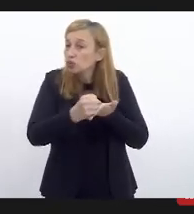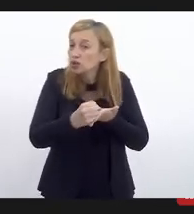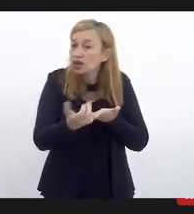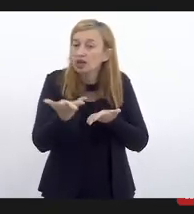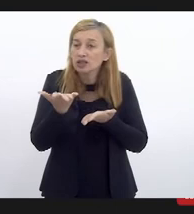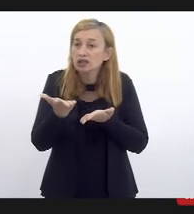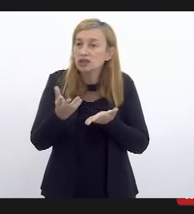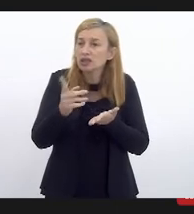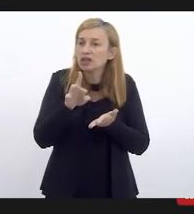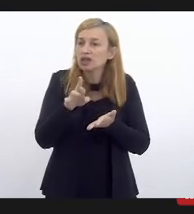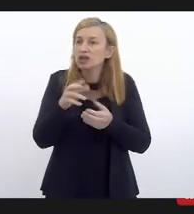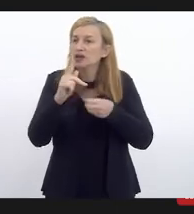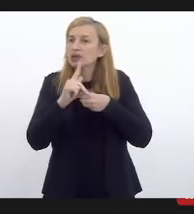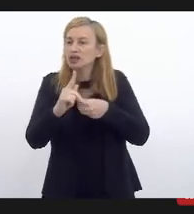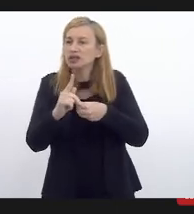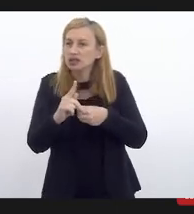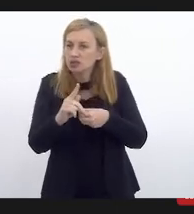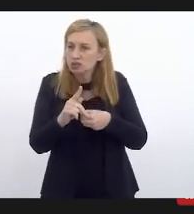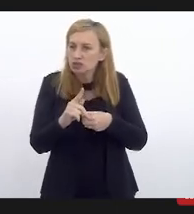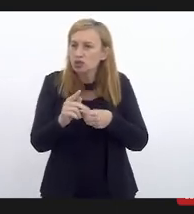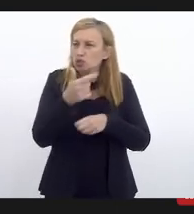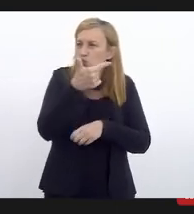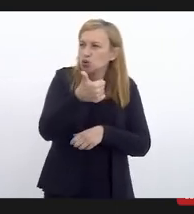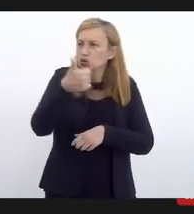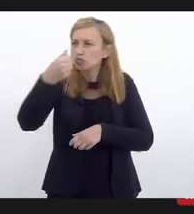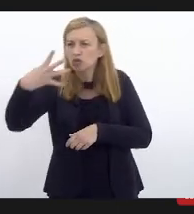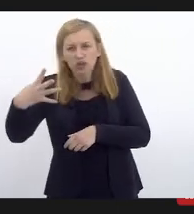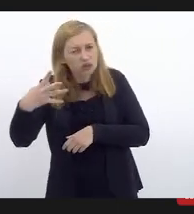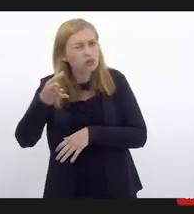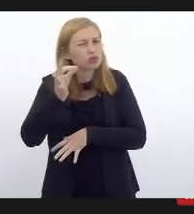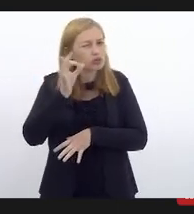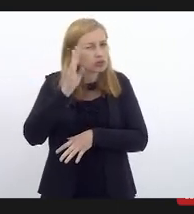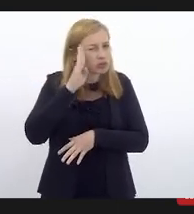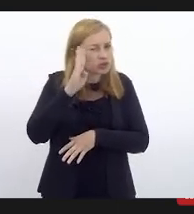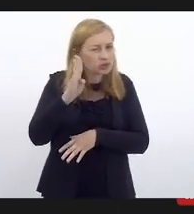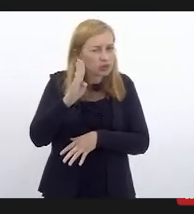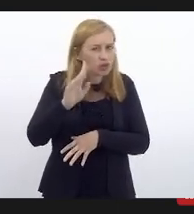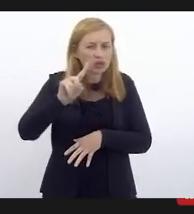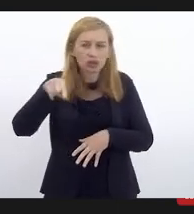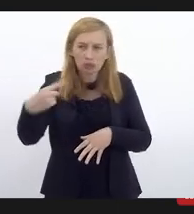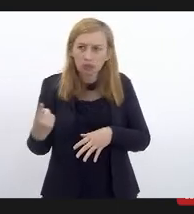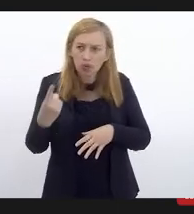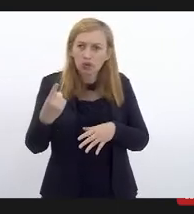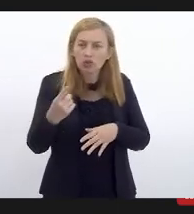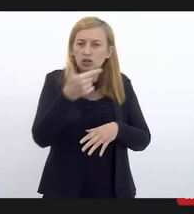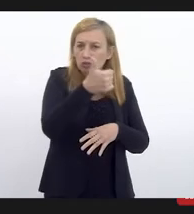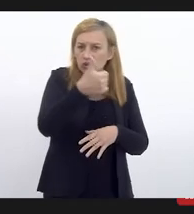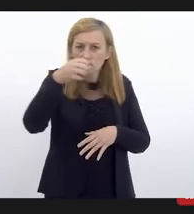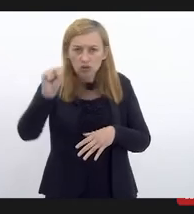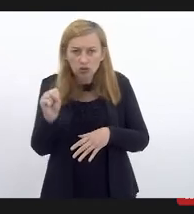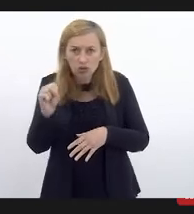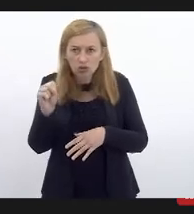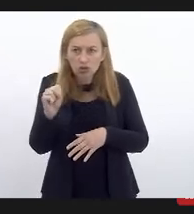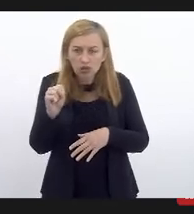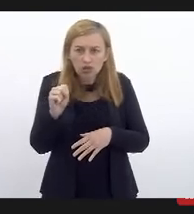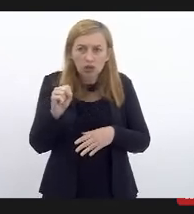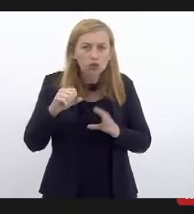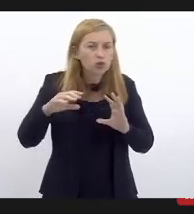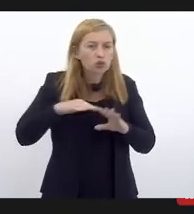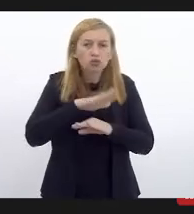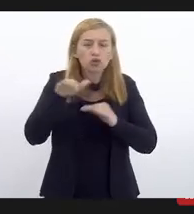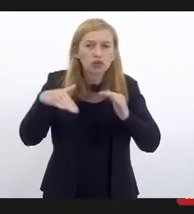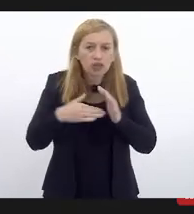antecipação de receitas de royalties lá em 2014, principalmente, depois repetida a operação em 2018, a totalidade